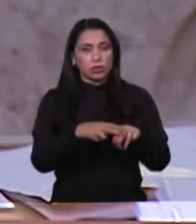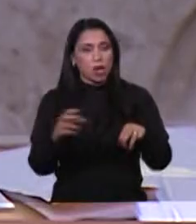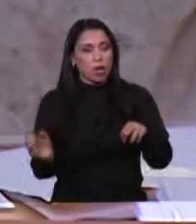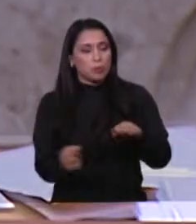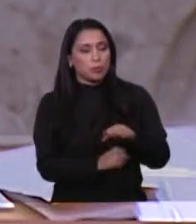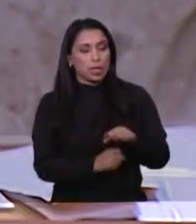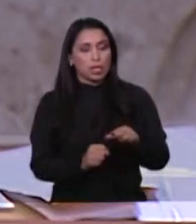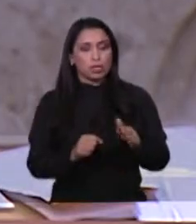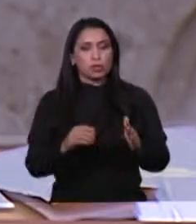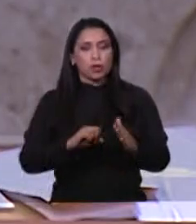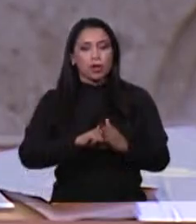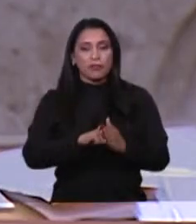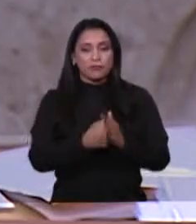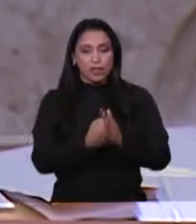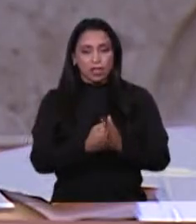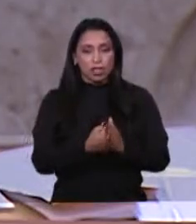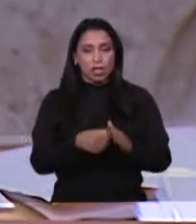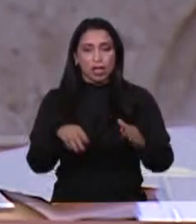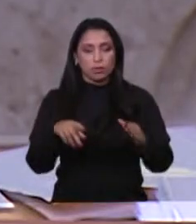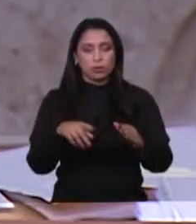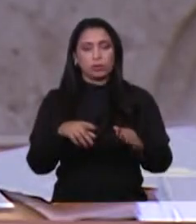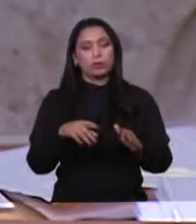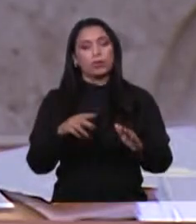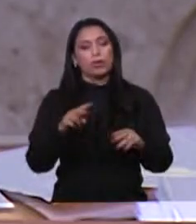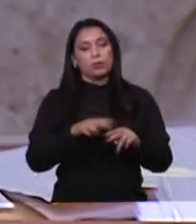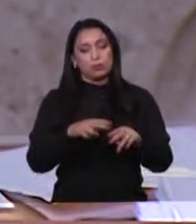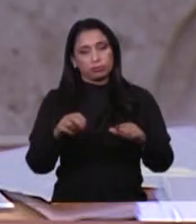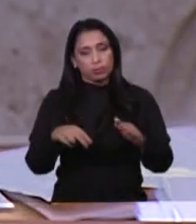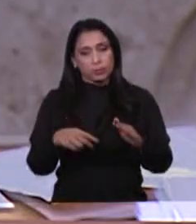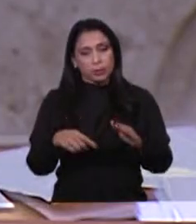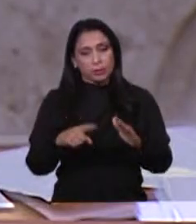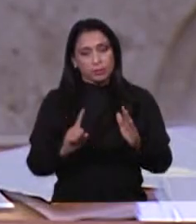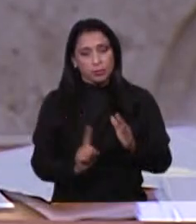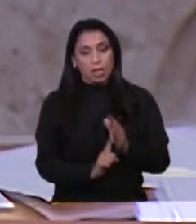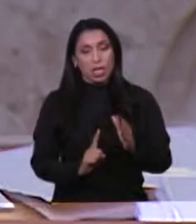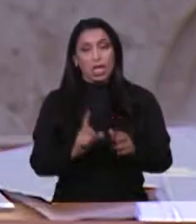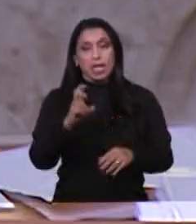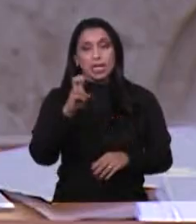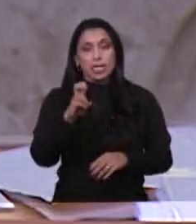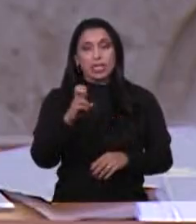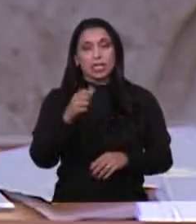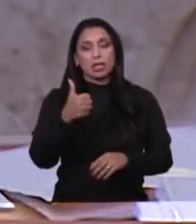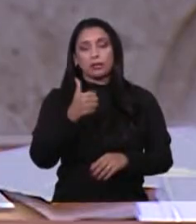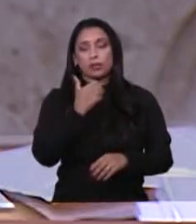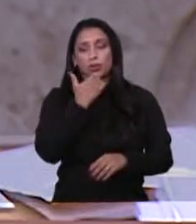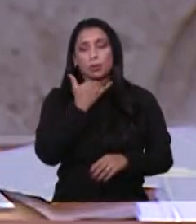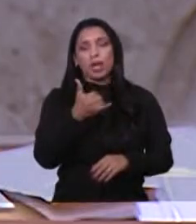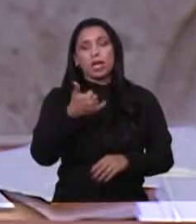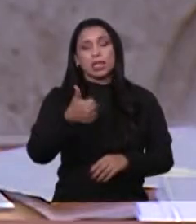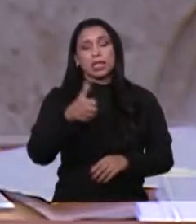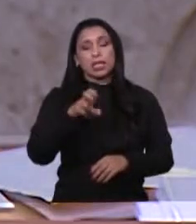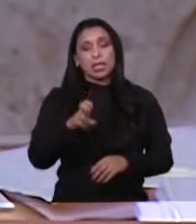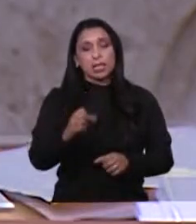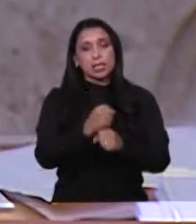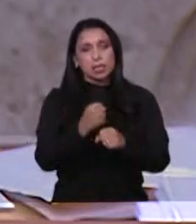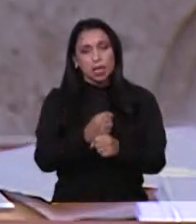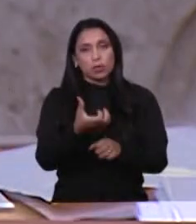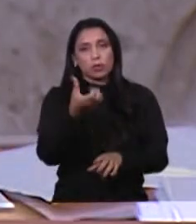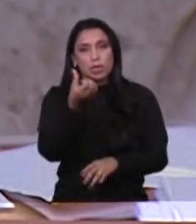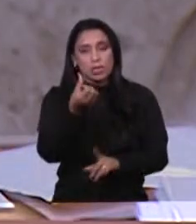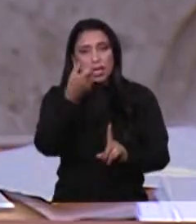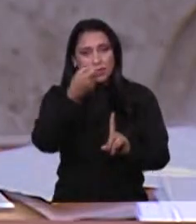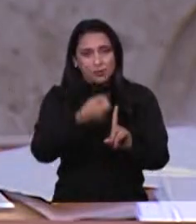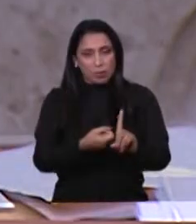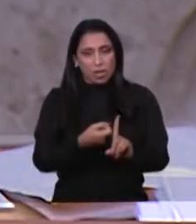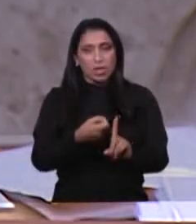fixando o regime fechado para o início do cumprimento da pena de 15 anos e 6 meses de reclusão,